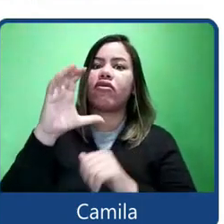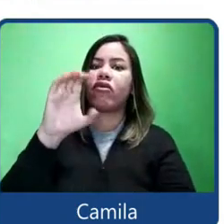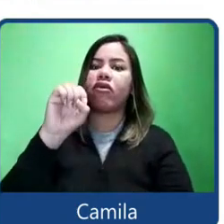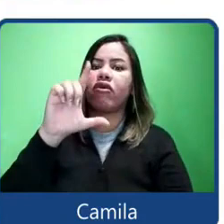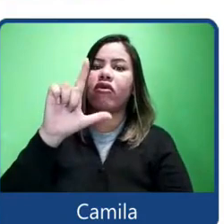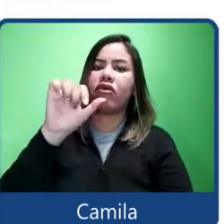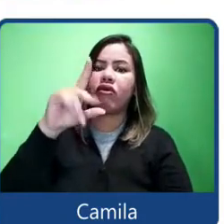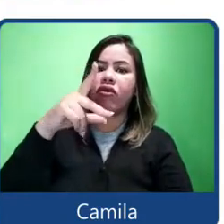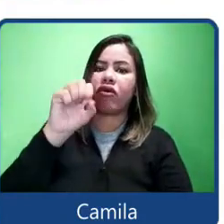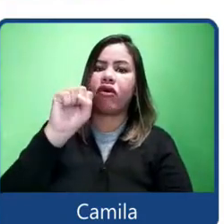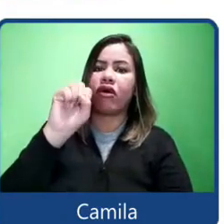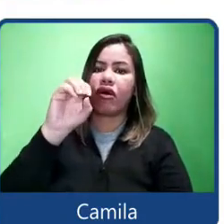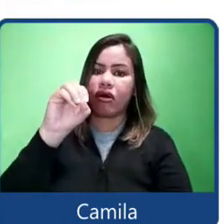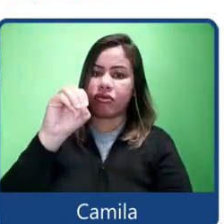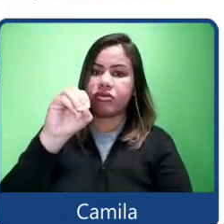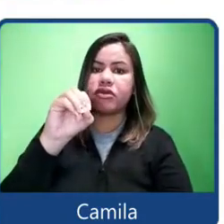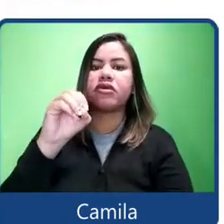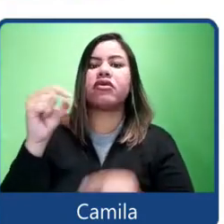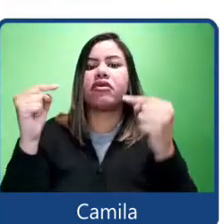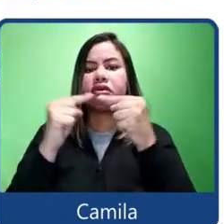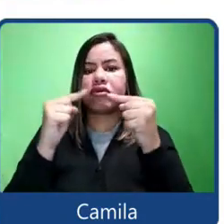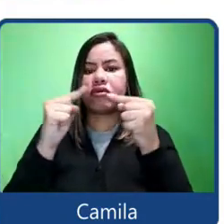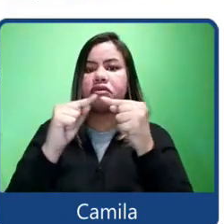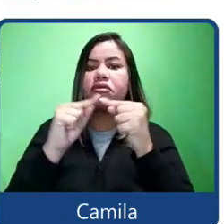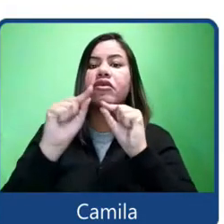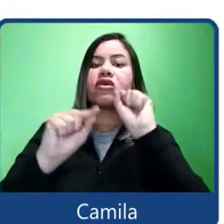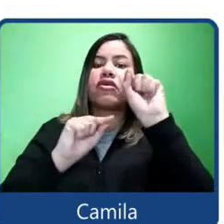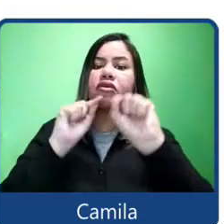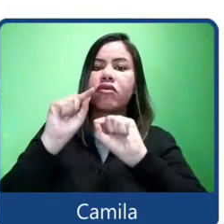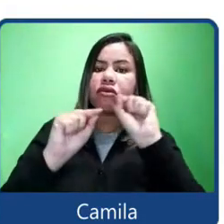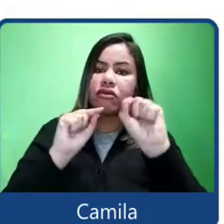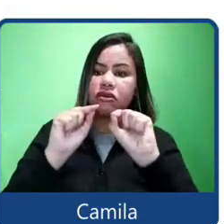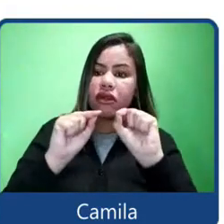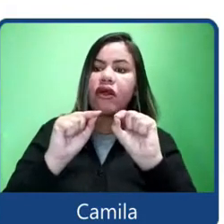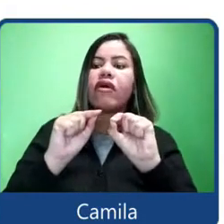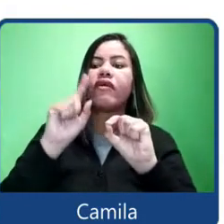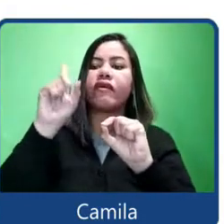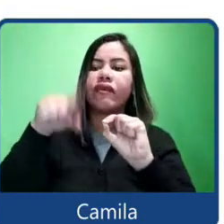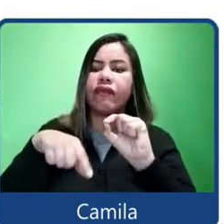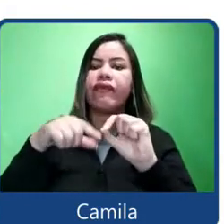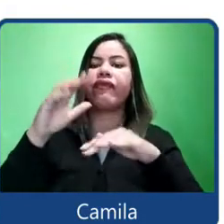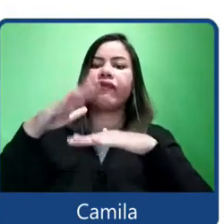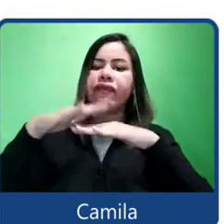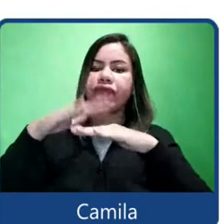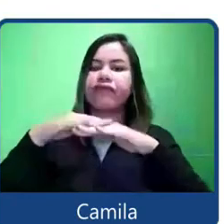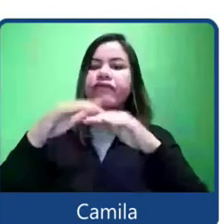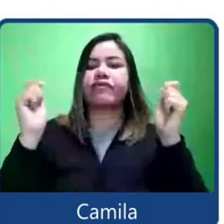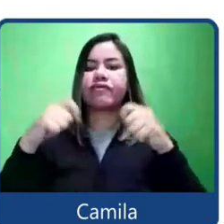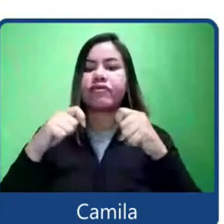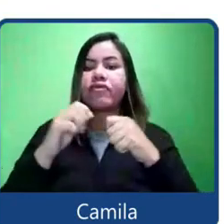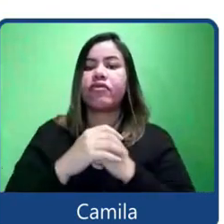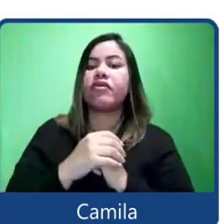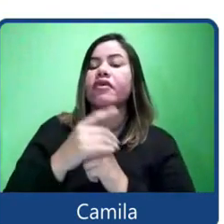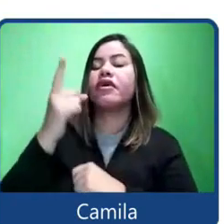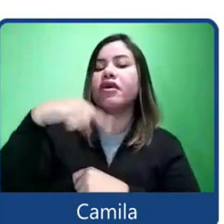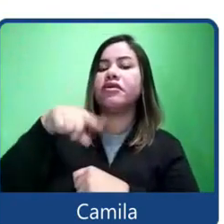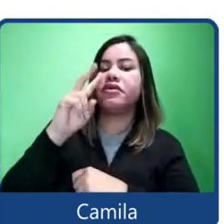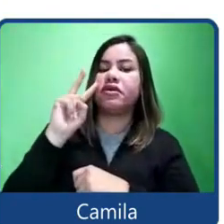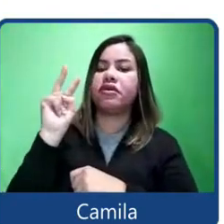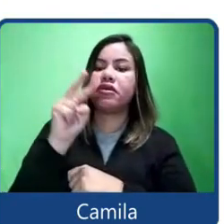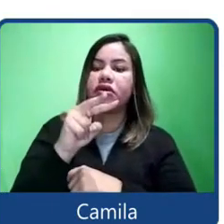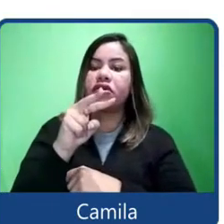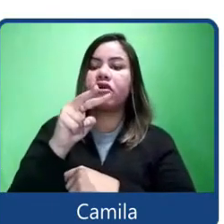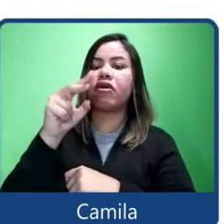colapso, está perto de ser atingido, né? Ora, quando olhamos as projeções futuras, eu não